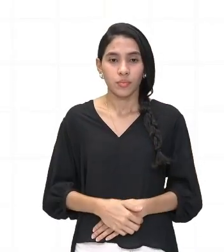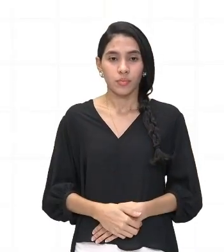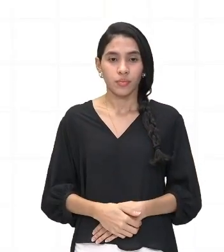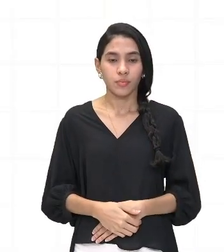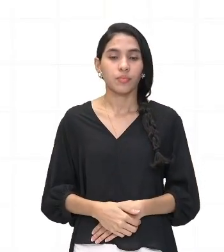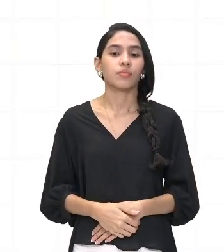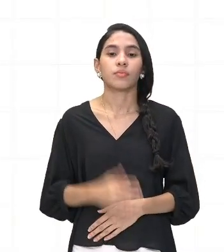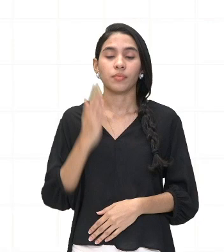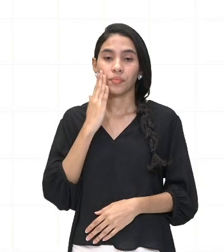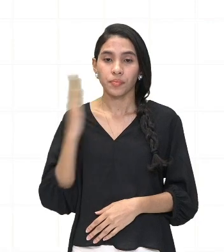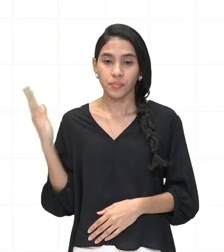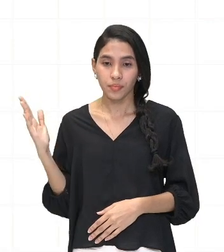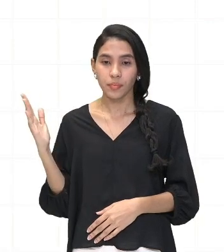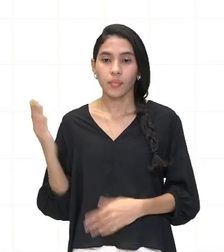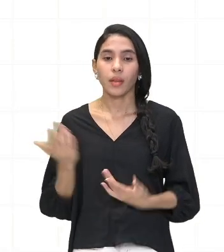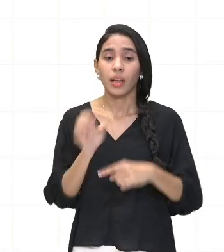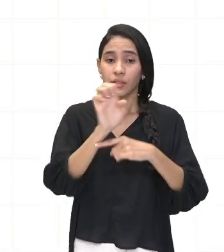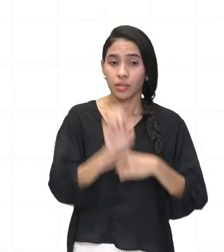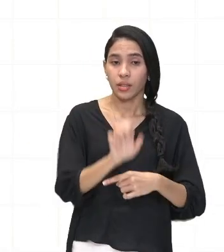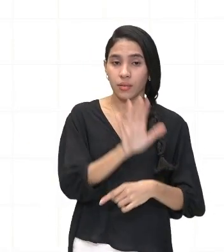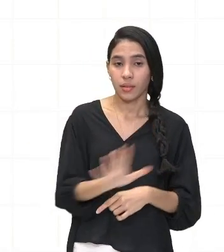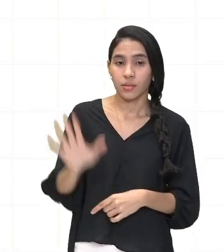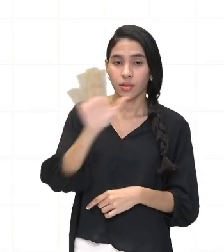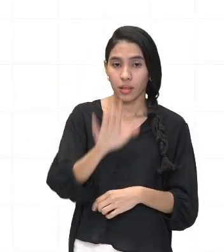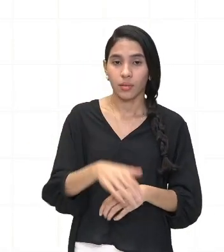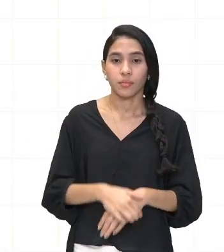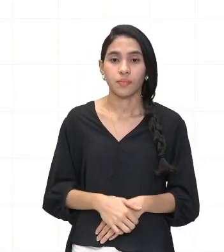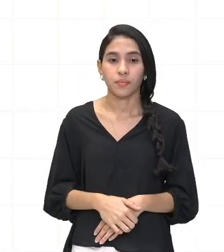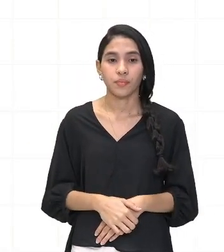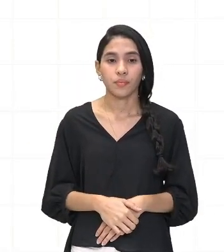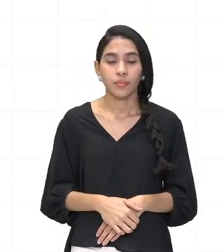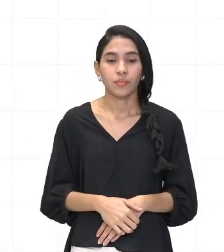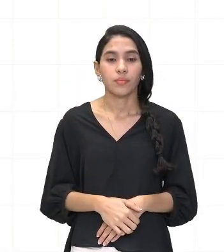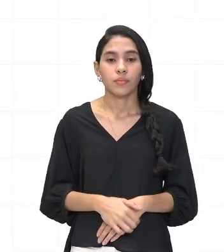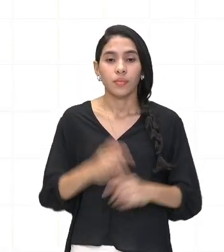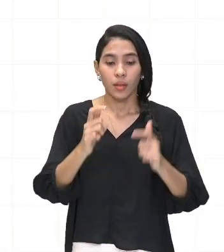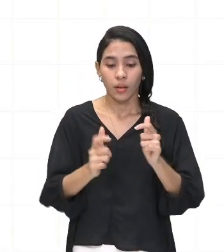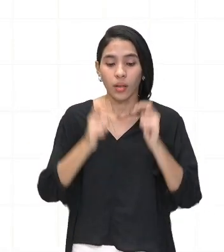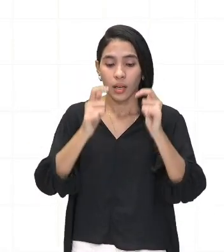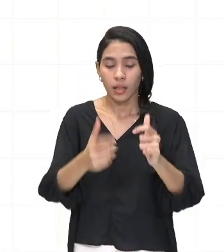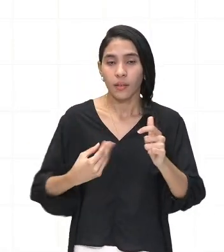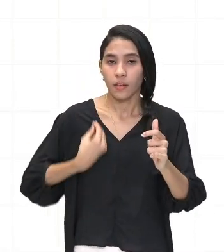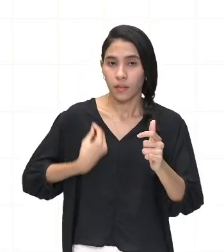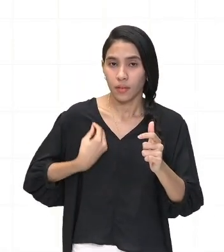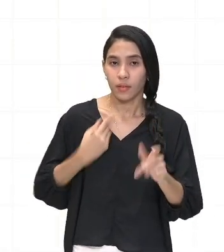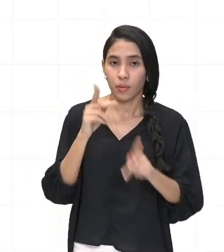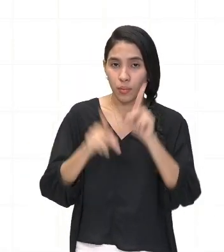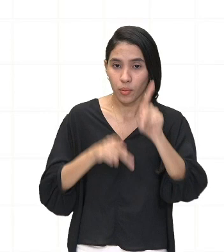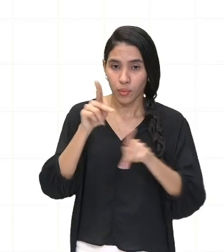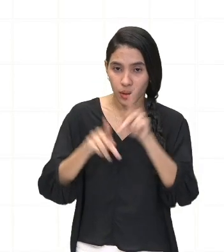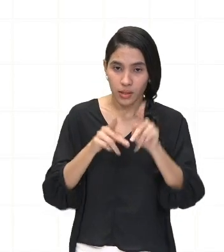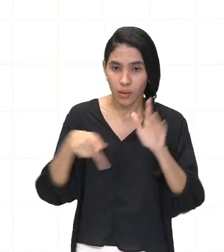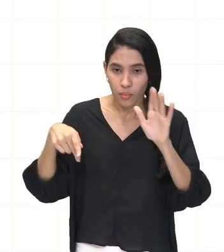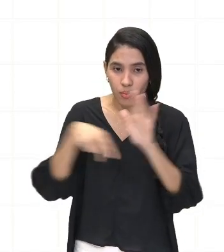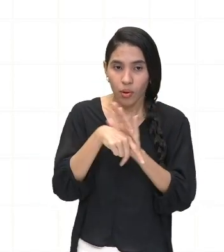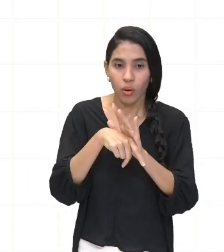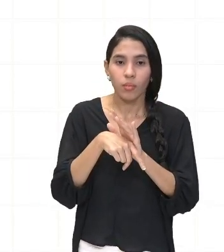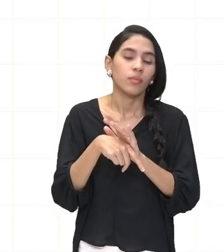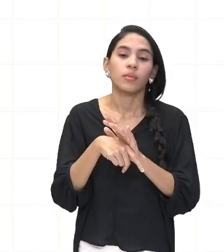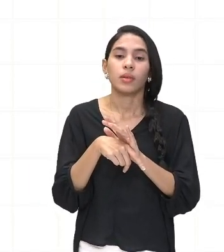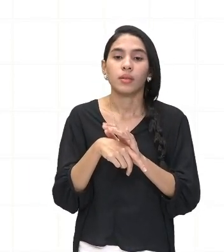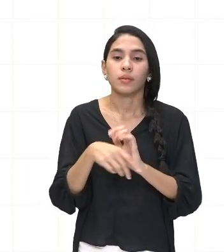um estado-nação, o Estado Nacional, ele é habitado por uma população permanente que reside em